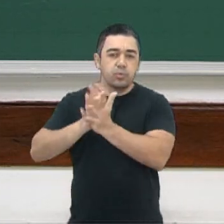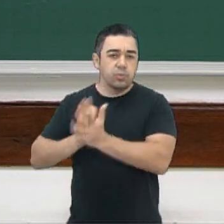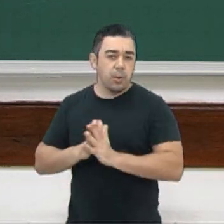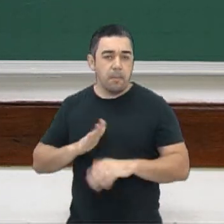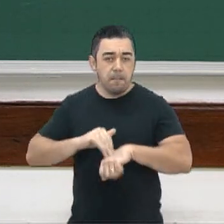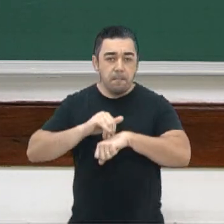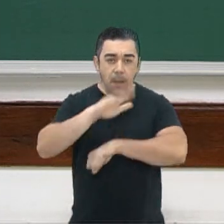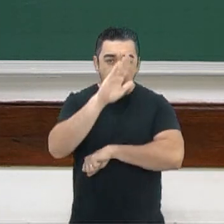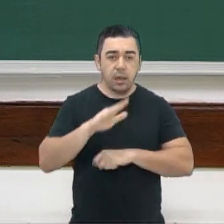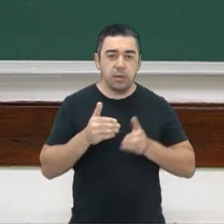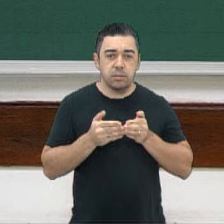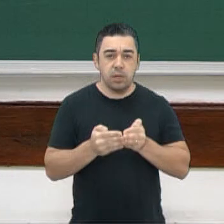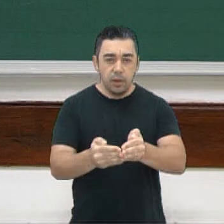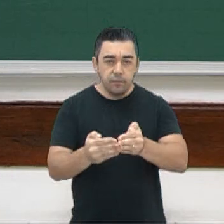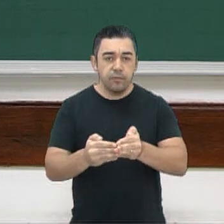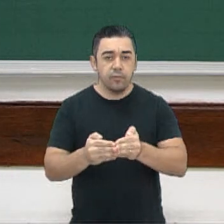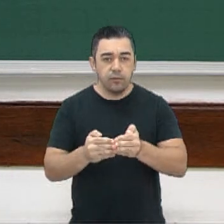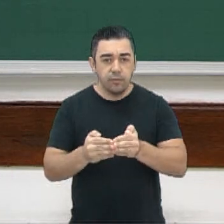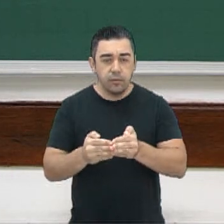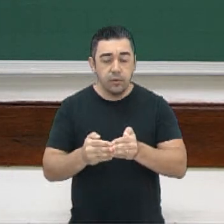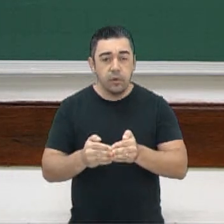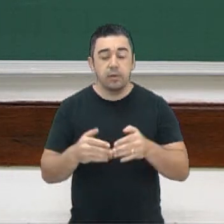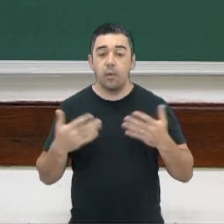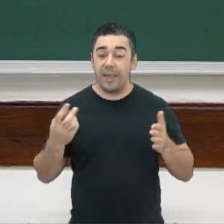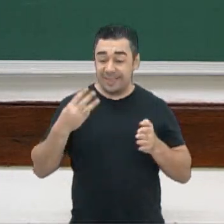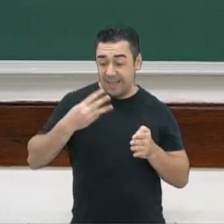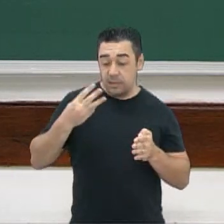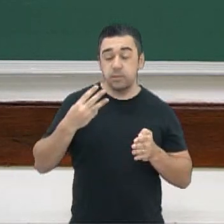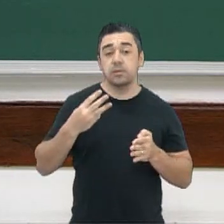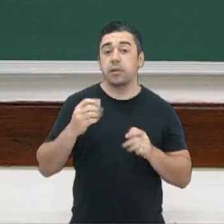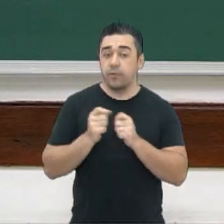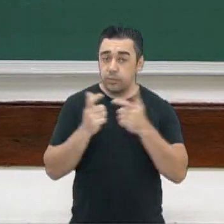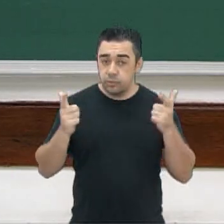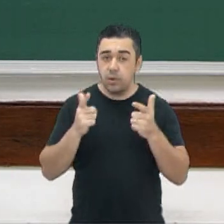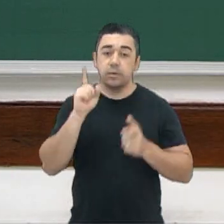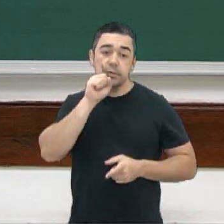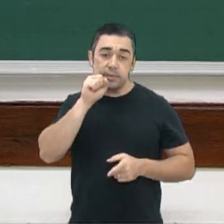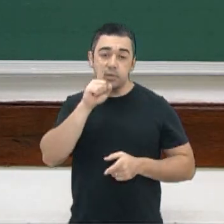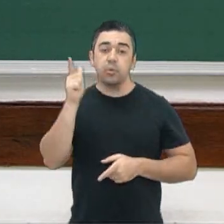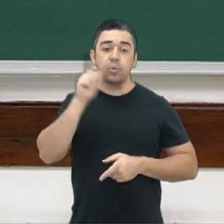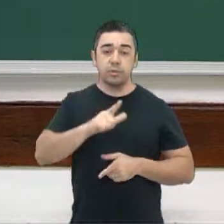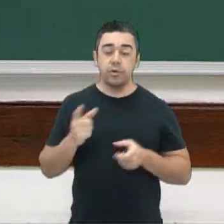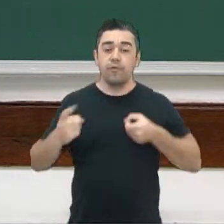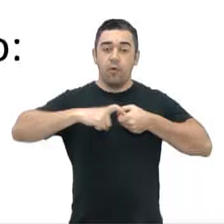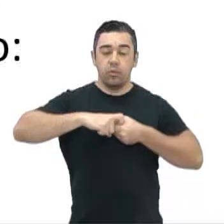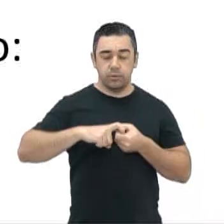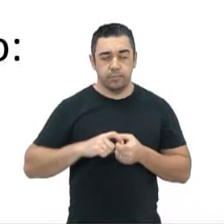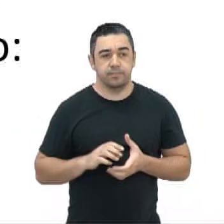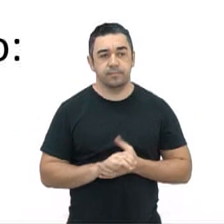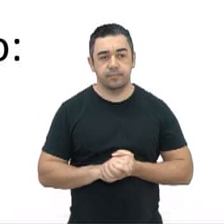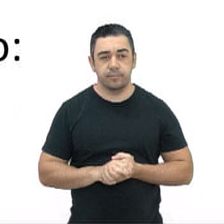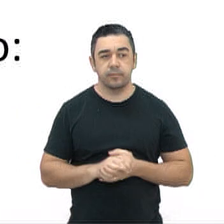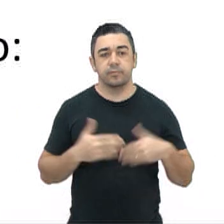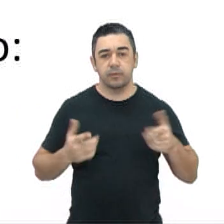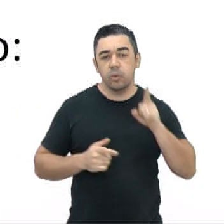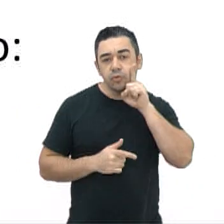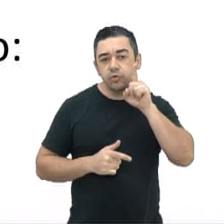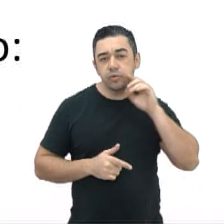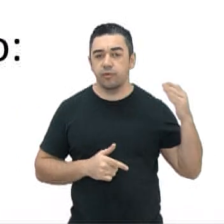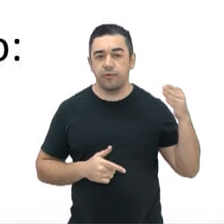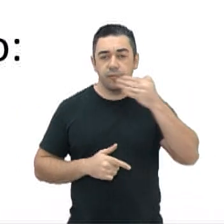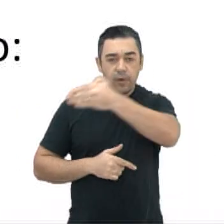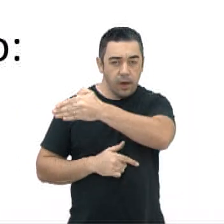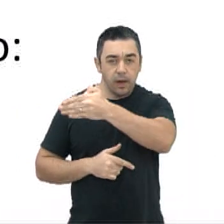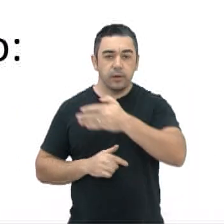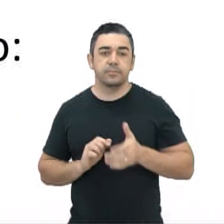terceira leva, que vamos dizer assim, foi a sorte dos Estados Unidos para se recuperar. O ataque colocou os Estados Unidos na guerra. Então Johnny vai para a guerra, vamos